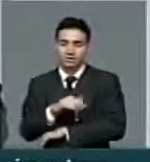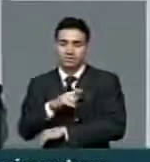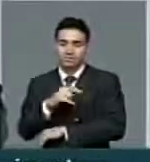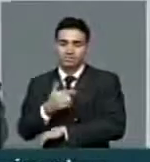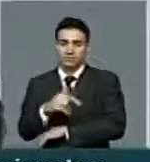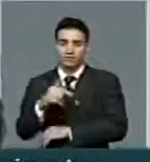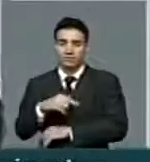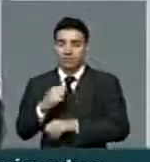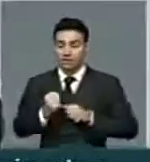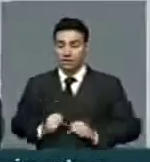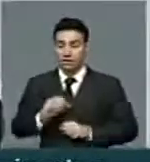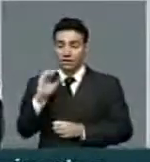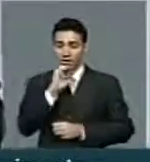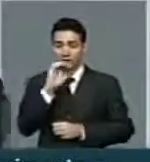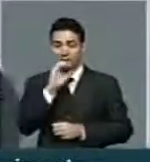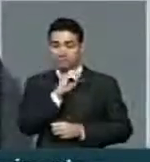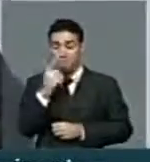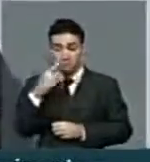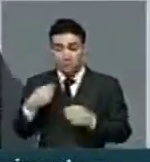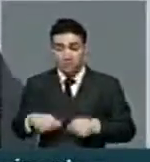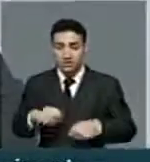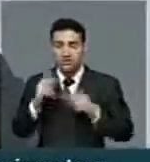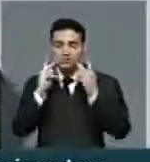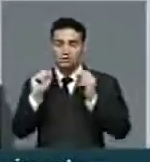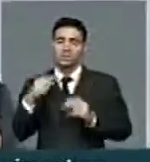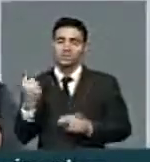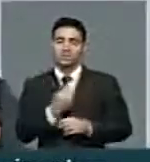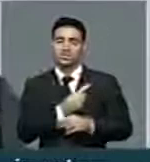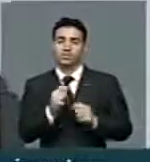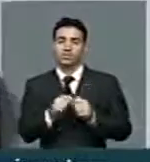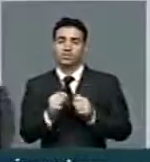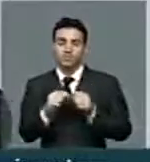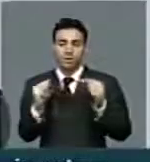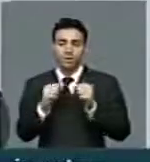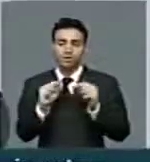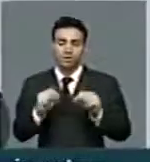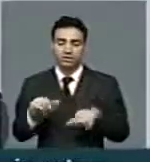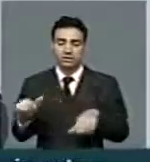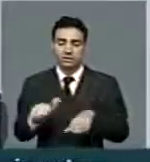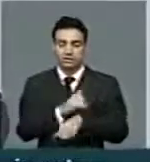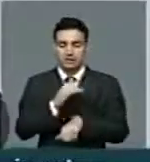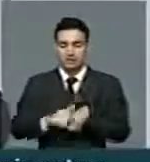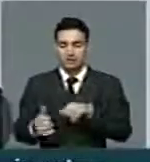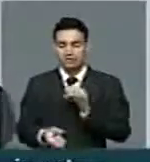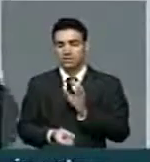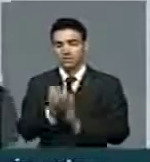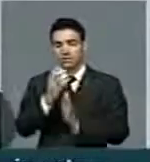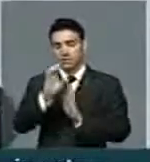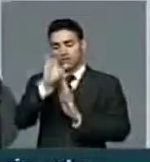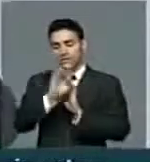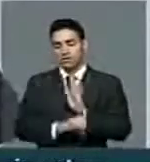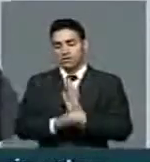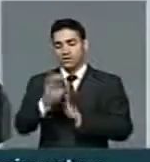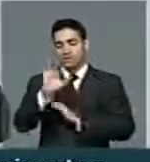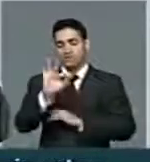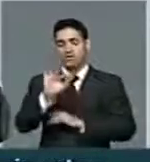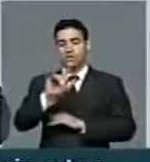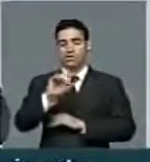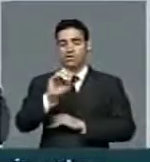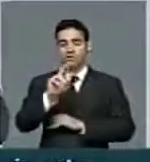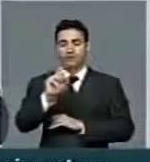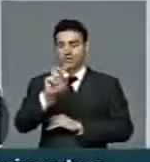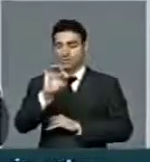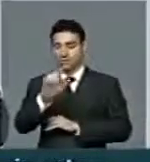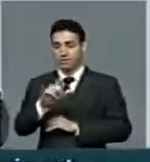na velocidade necessária que a gente precisa para ter uma visão estratégica de implementação do Código Florestal. E isso esperamos,